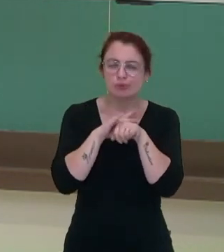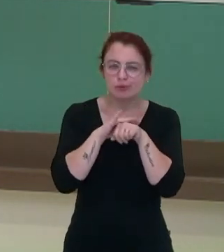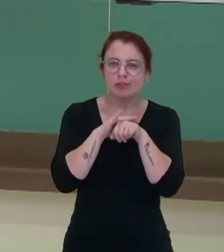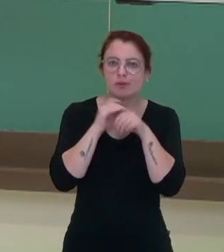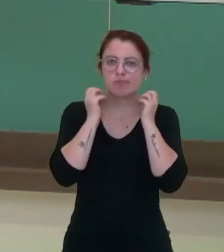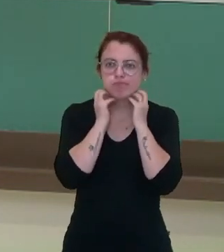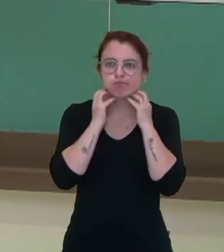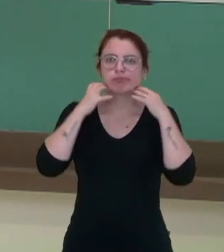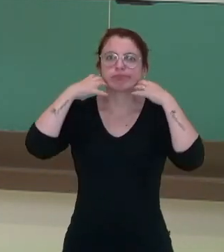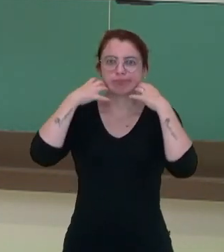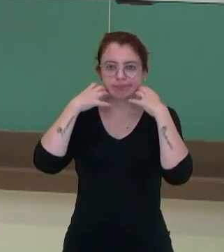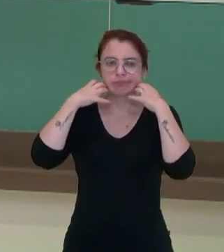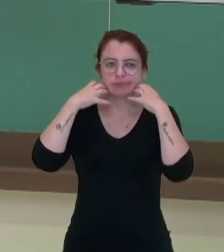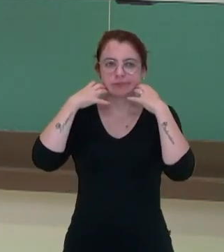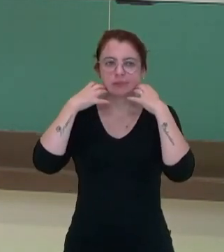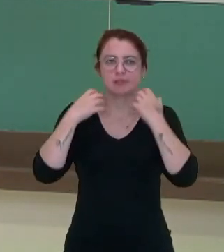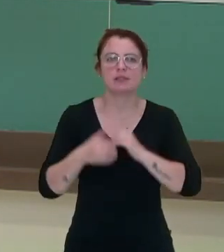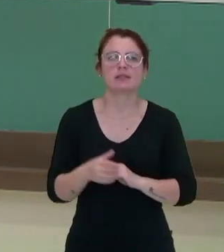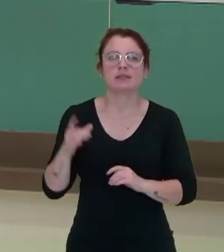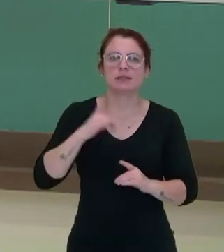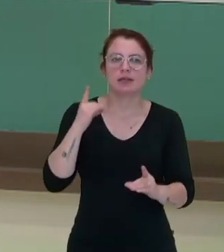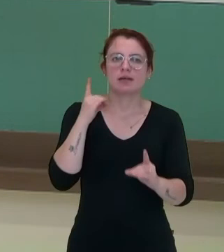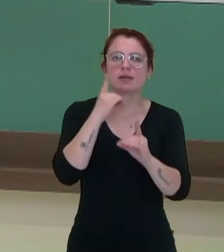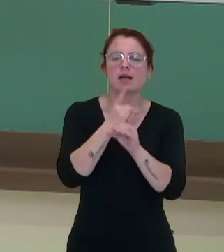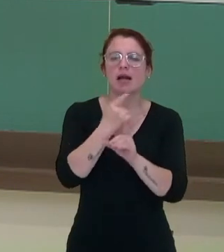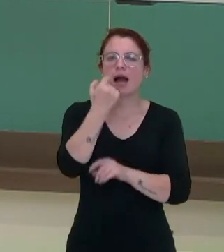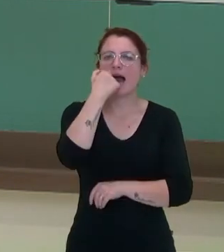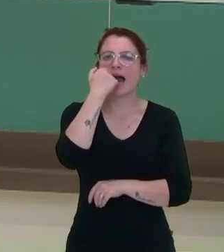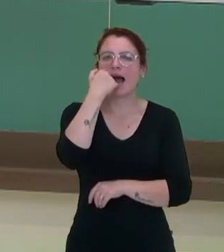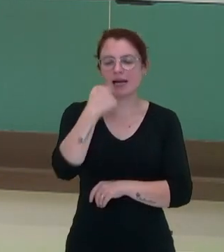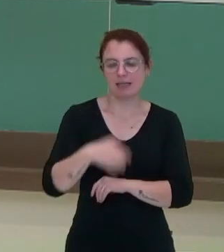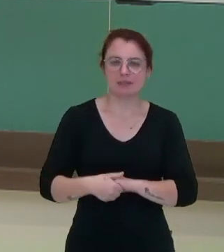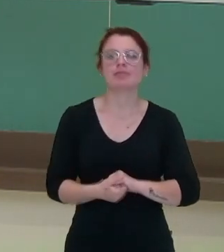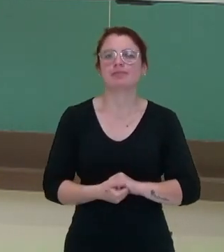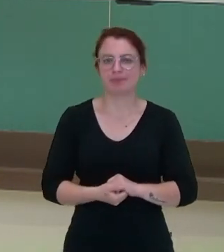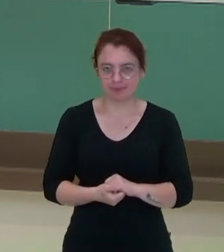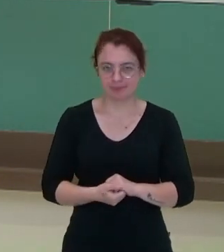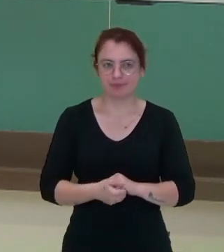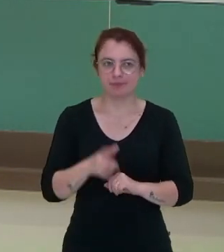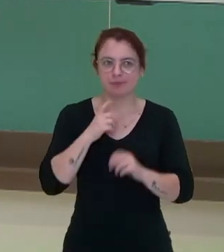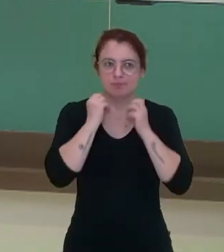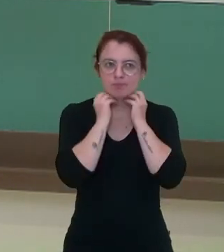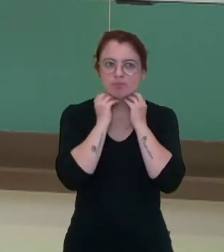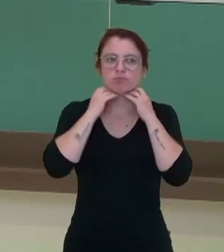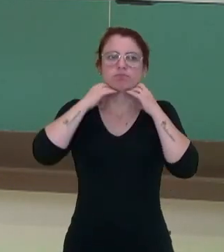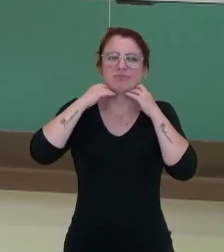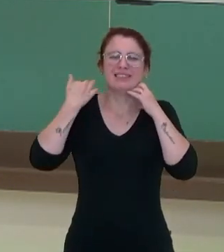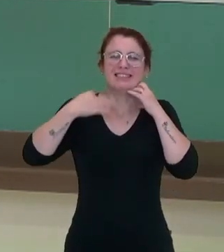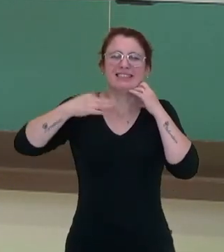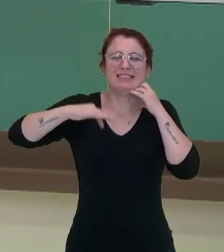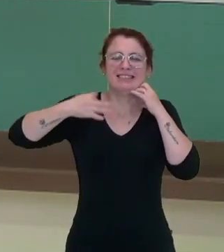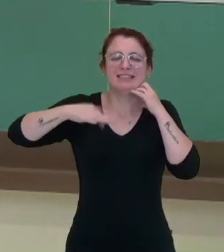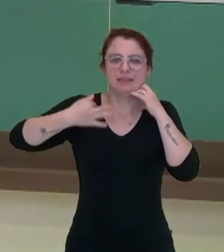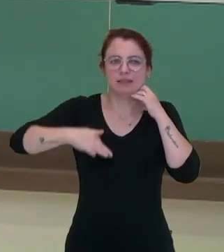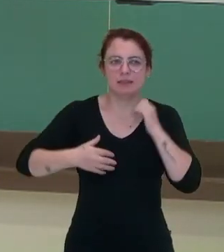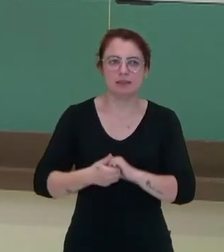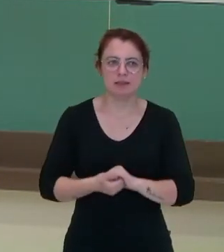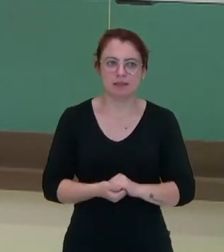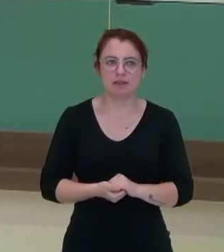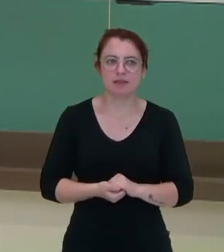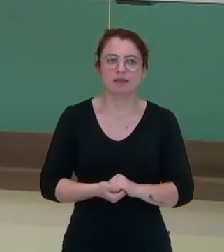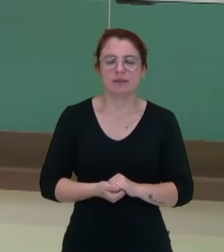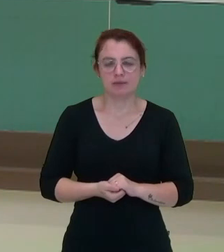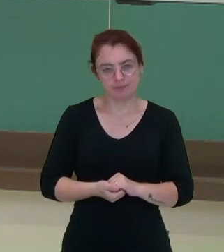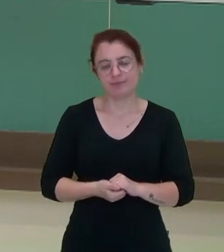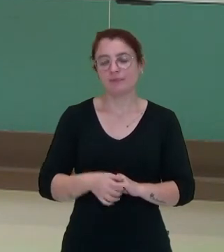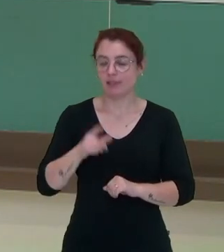tamanho. Então, elas ficam localizadas nessa região. Teve um inchaço nessa minha região do pescoço,